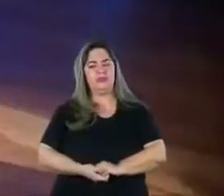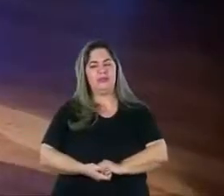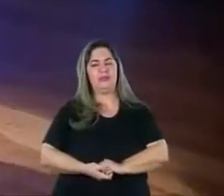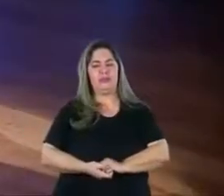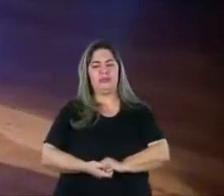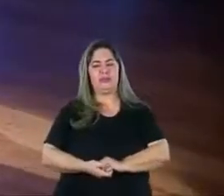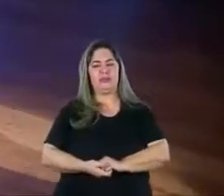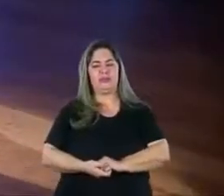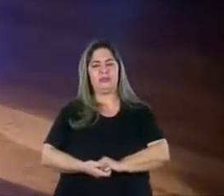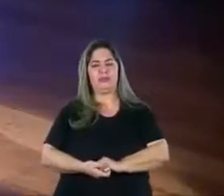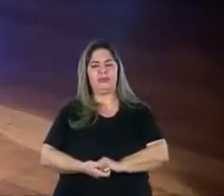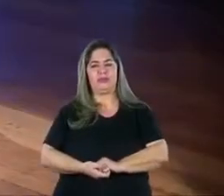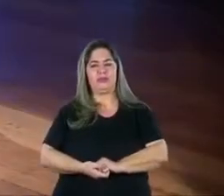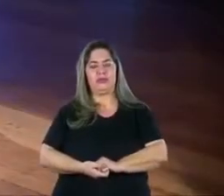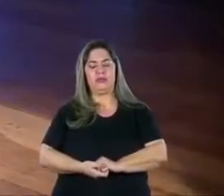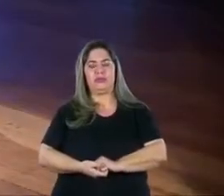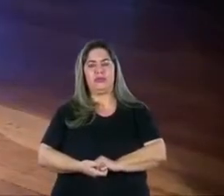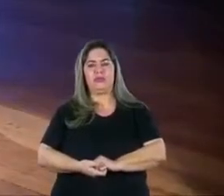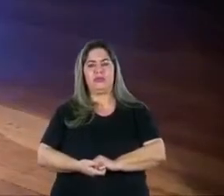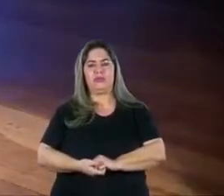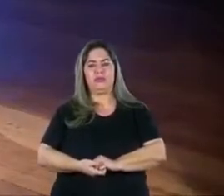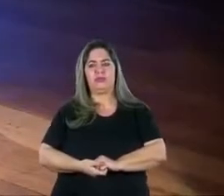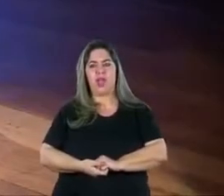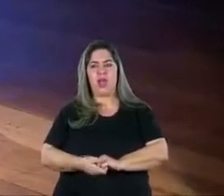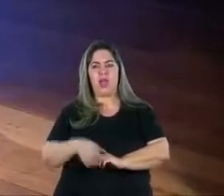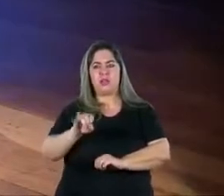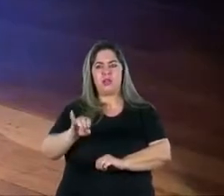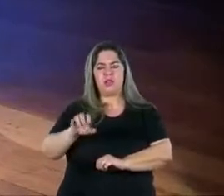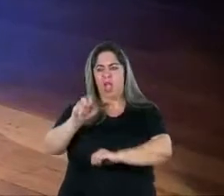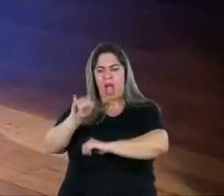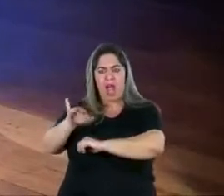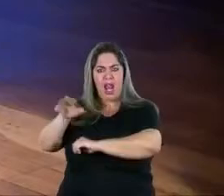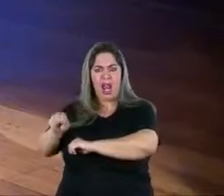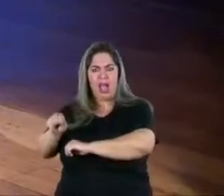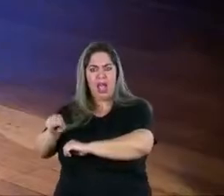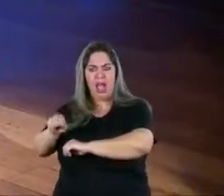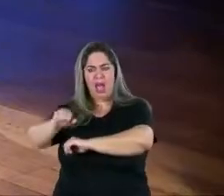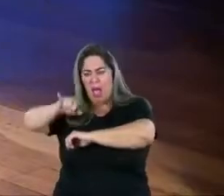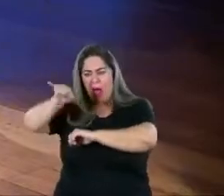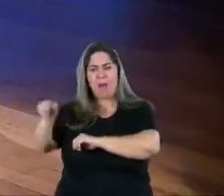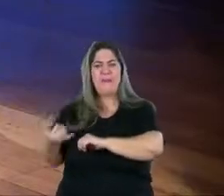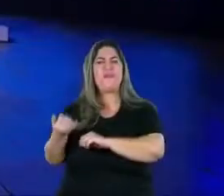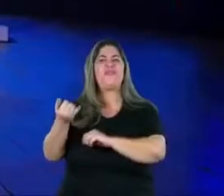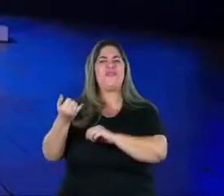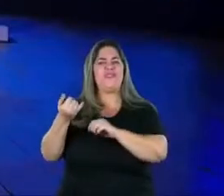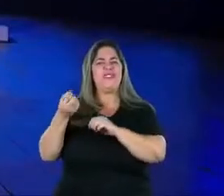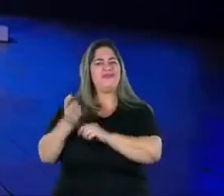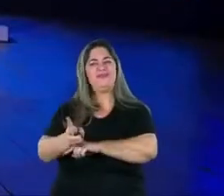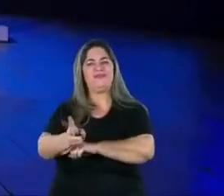ou seja, aquele que pode aproveitar os aléas para o seu fim.